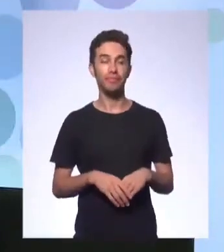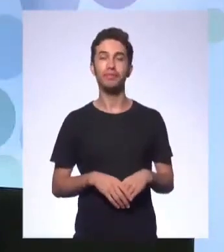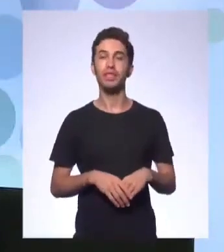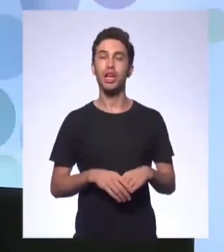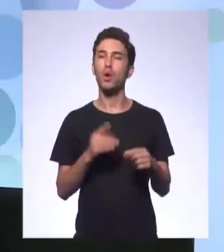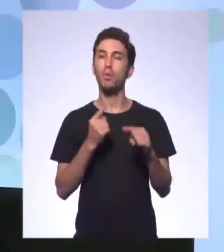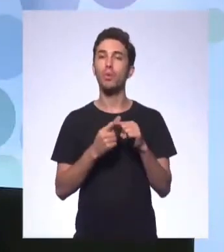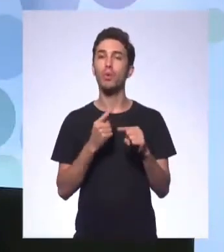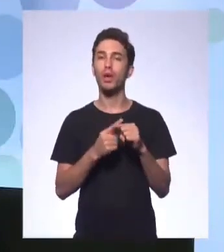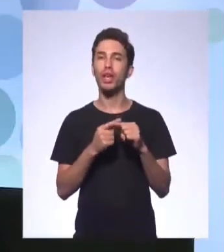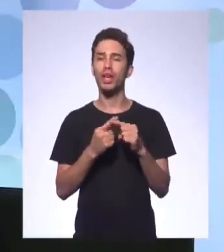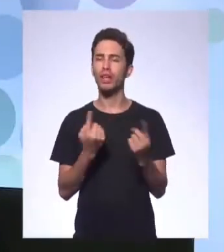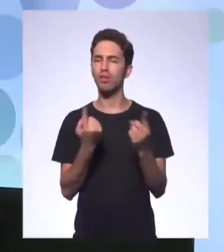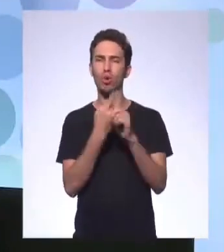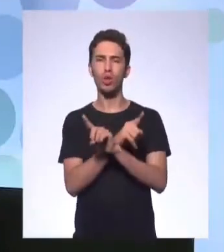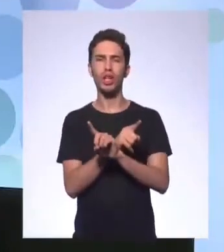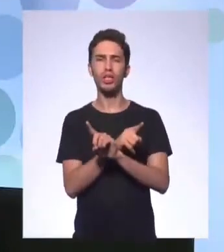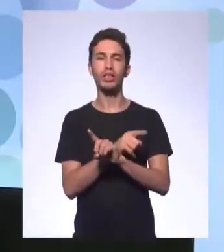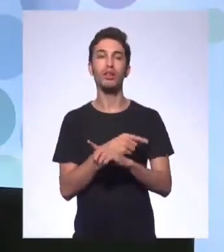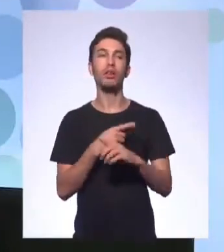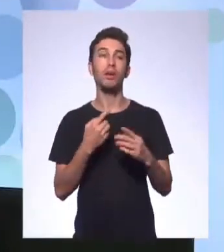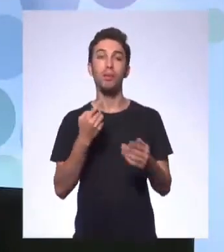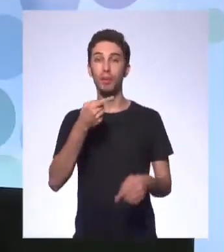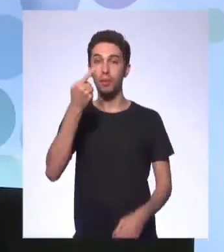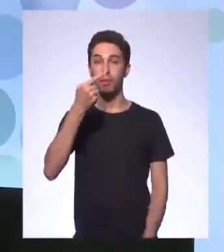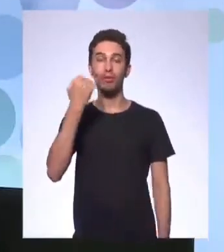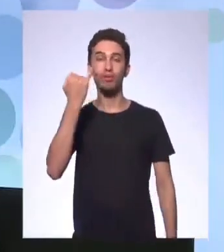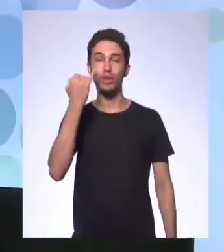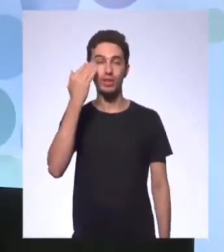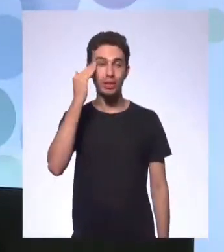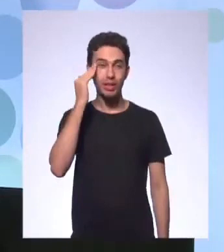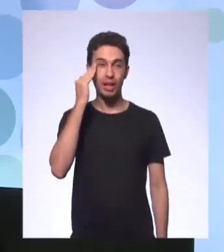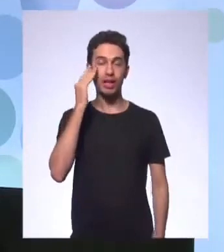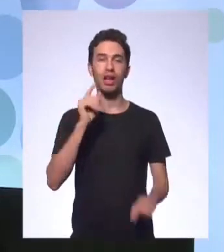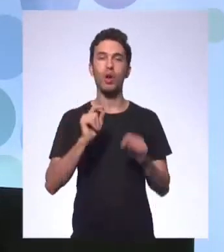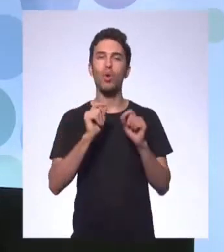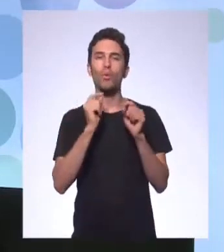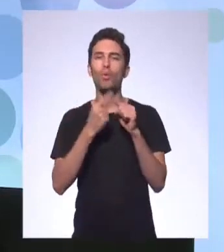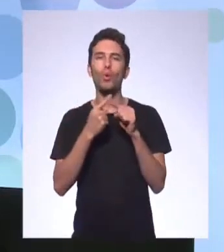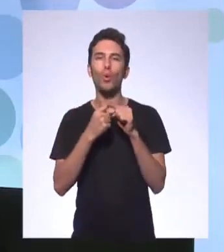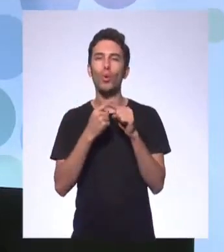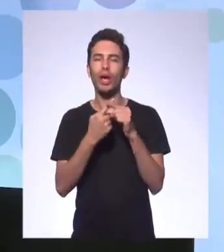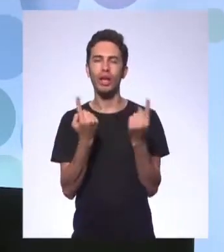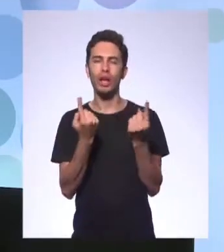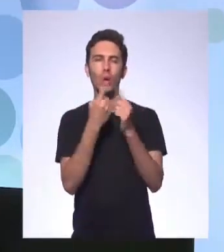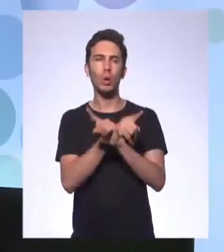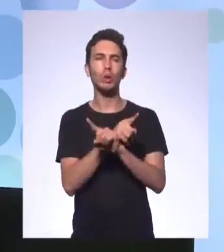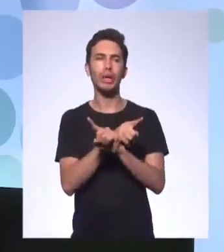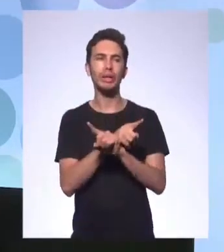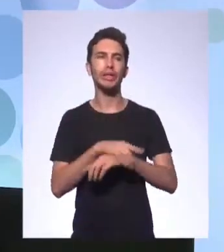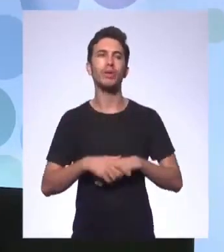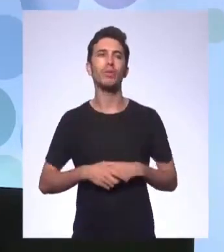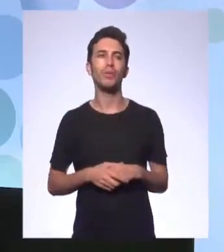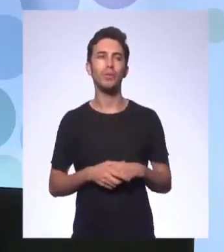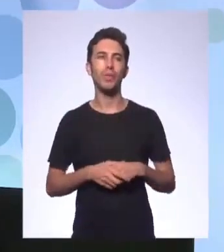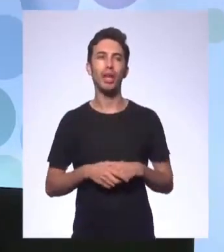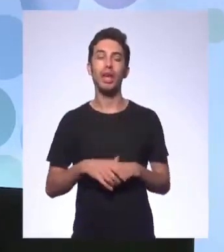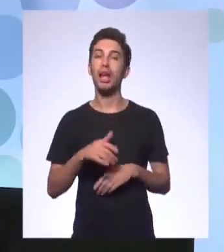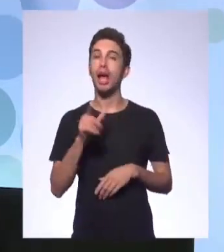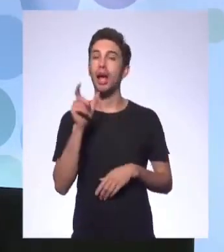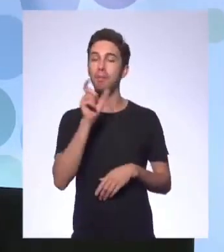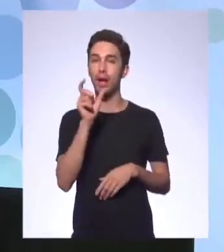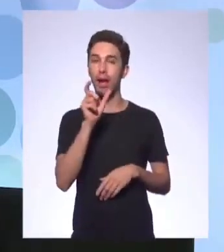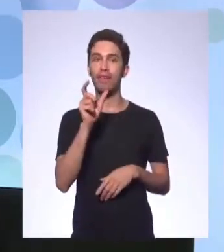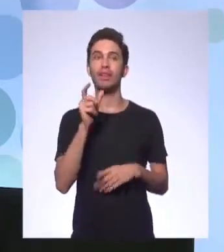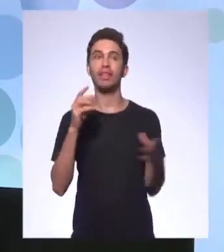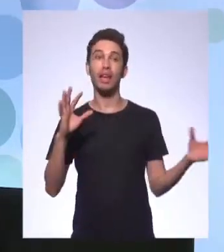que eu tenho contradição? Primeira coisa que eu preciso entender aqui é o porquê da contradição. Eu tenho uma palavrinha que é a